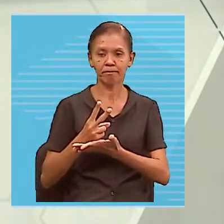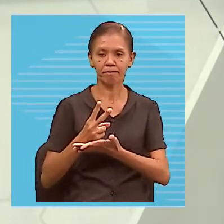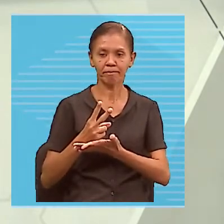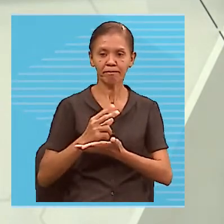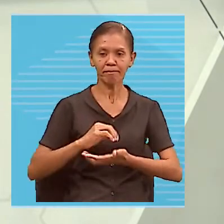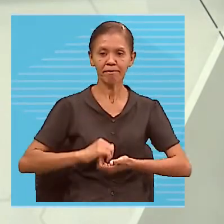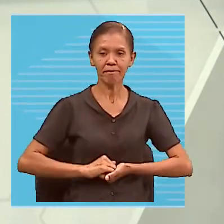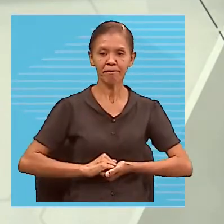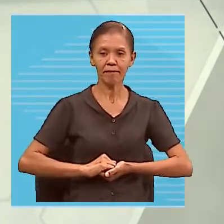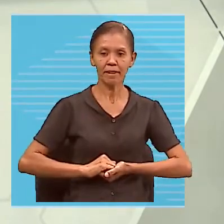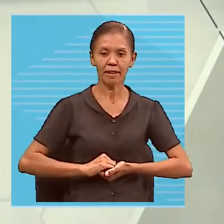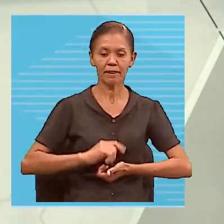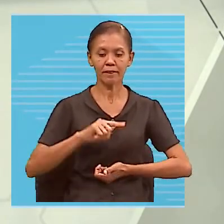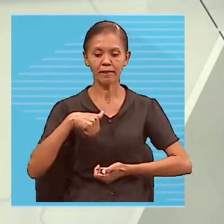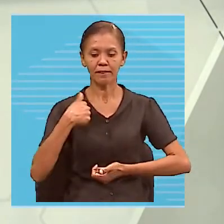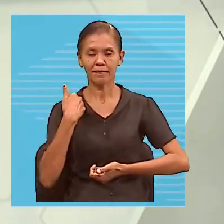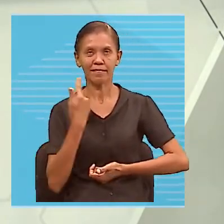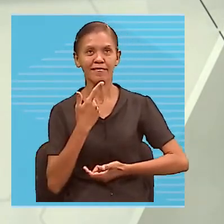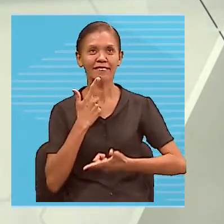É que a gente quer